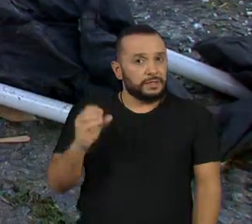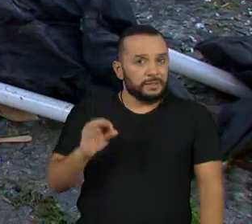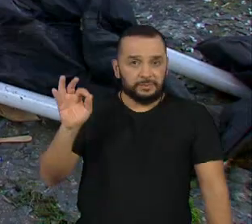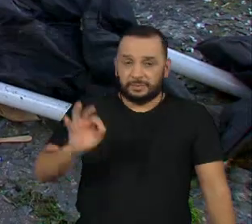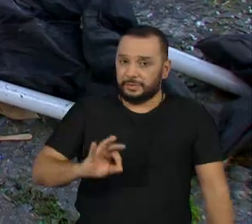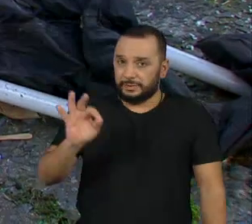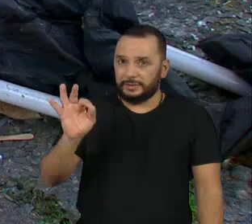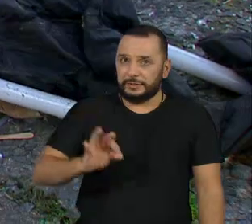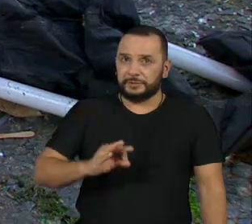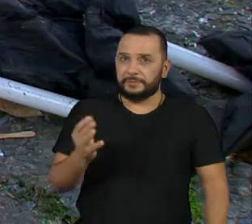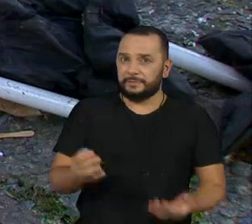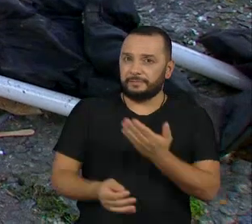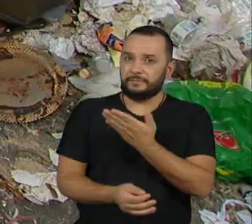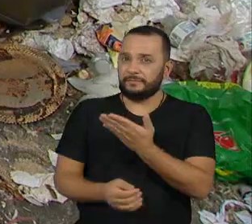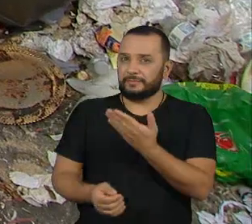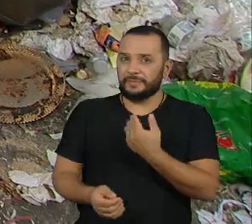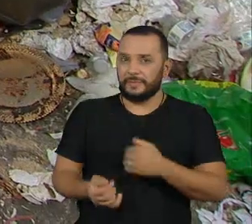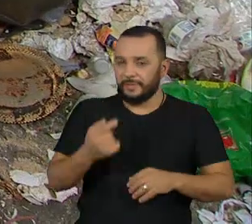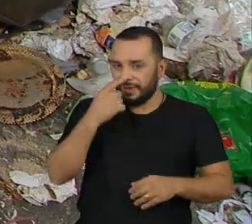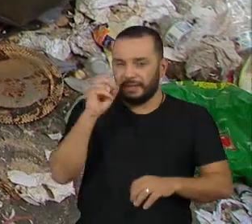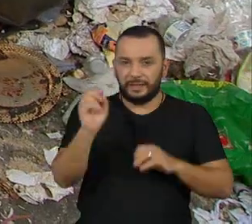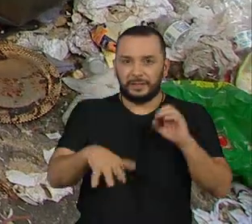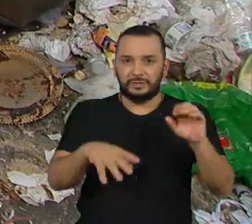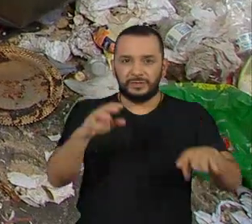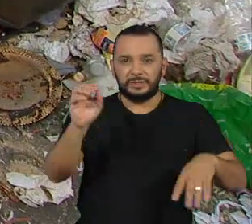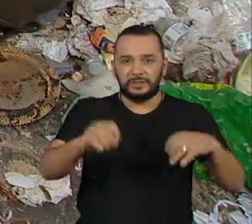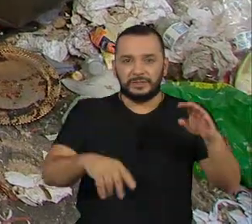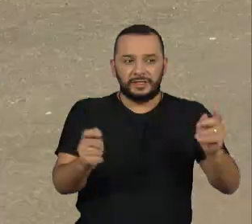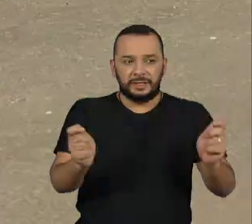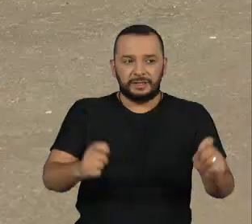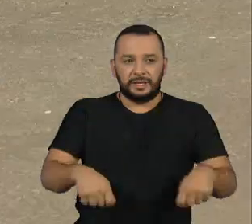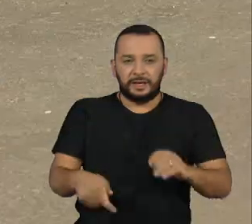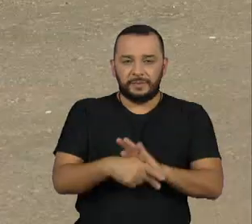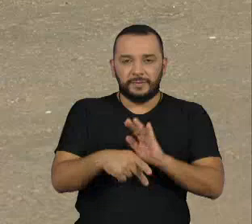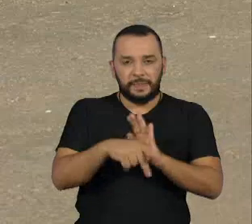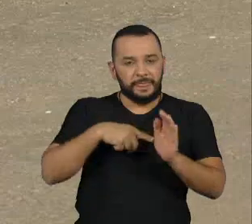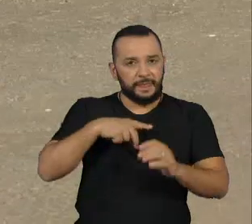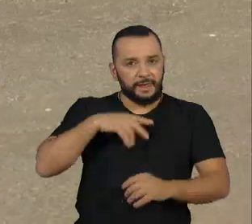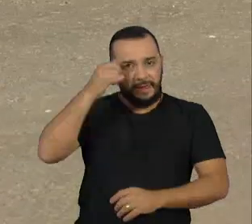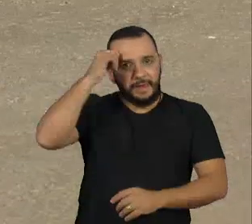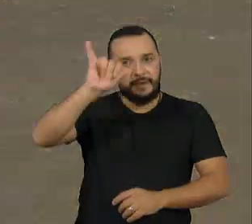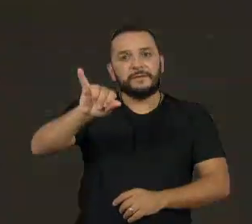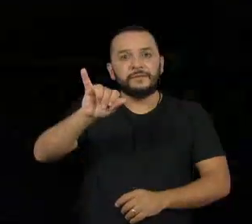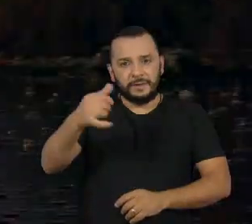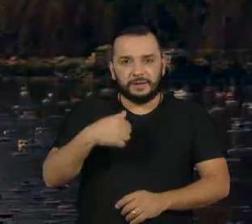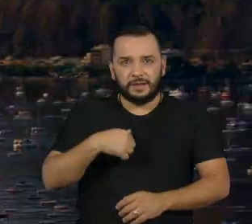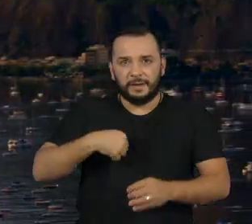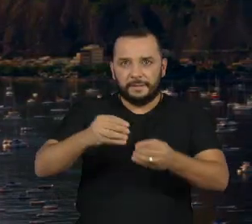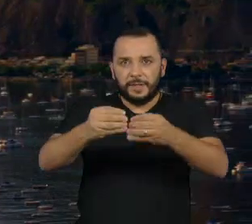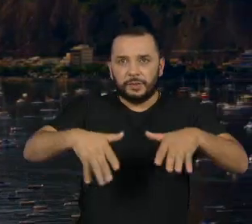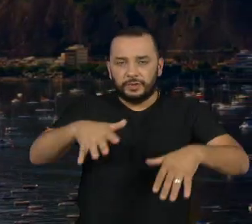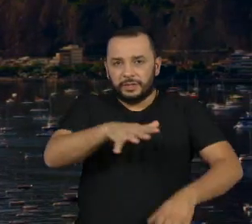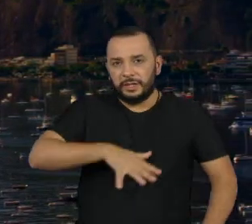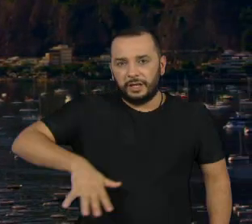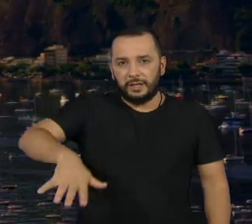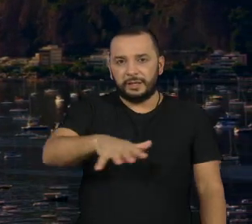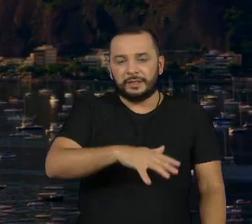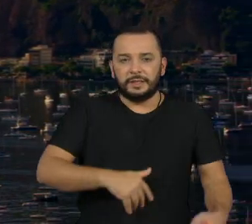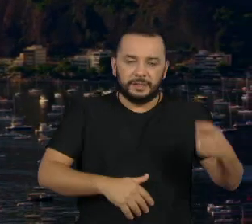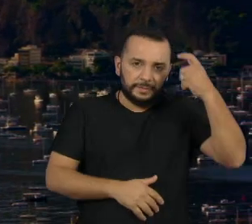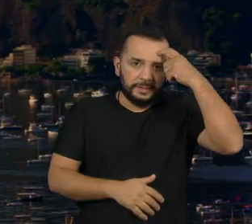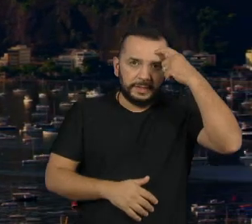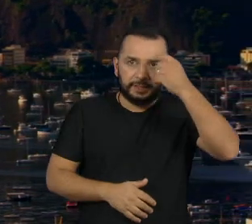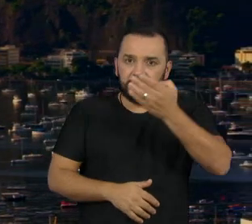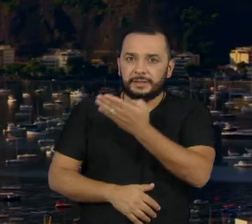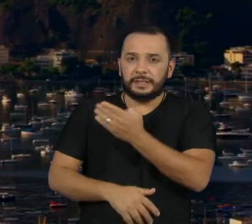40% não foram destinados a locais que evitariam danos socioambientais. Pense na Baía de